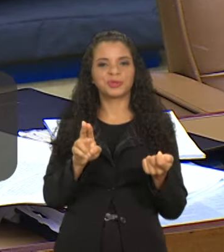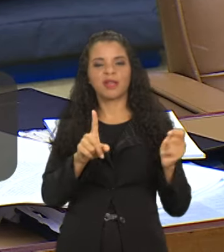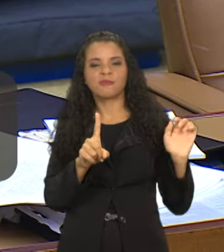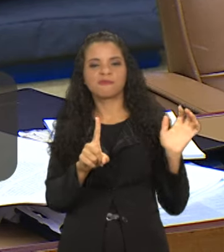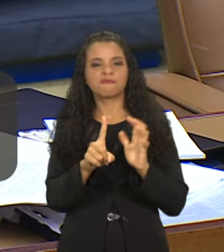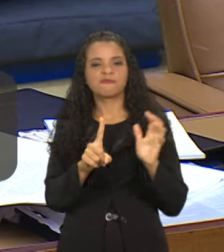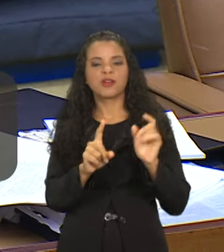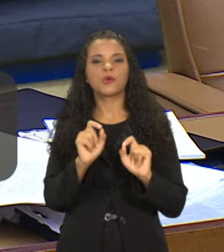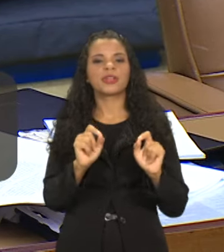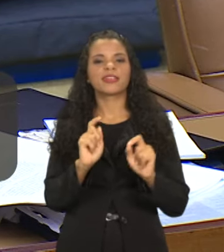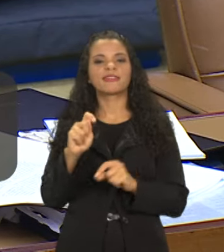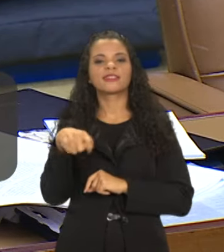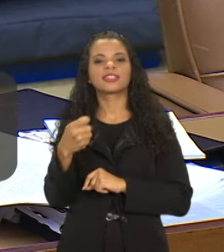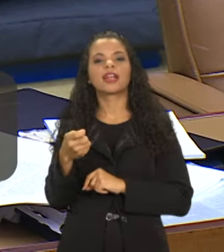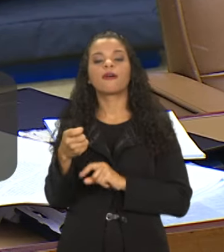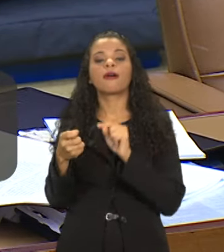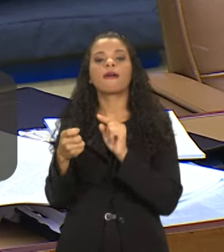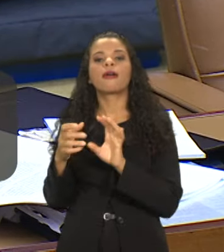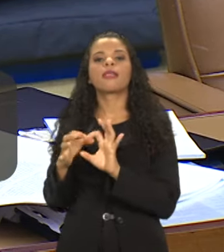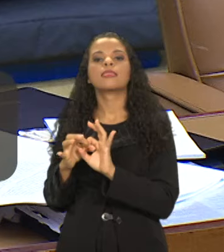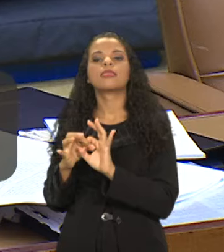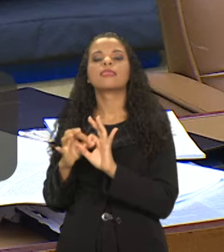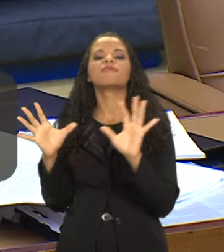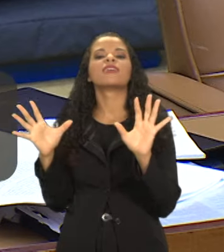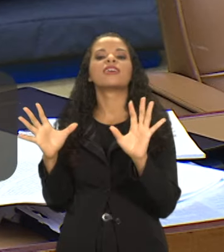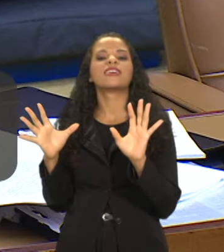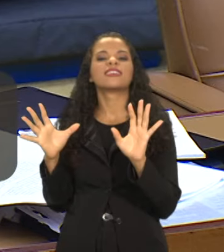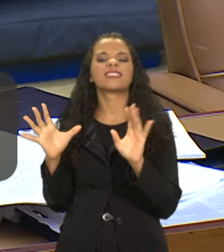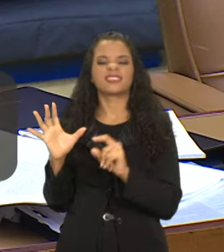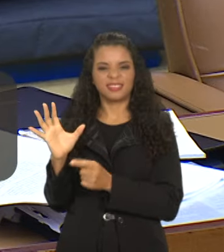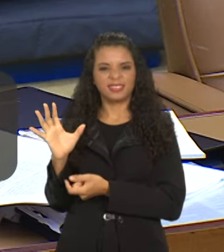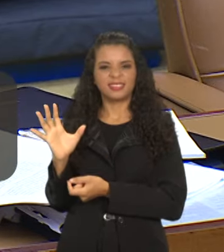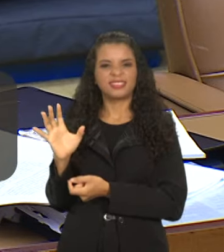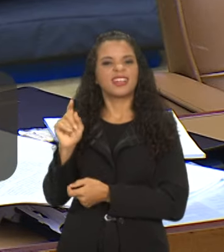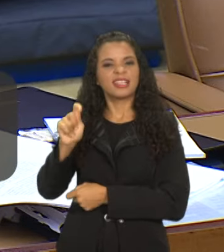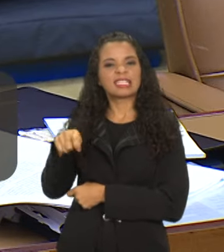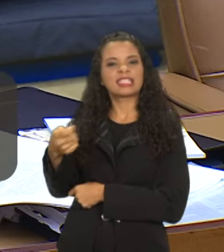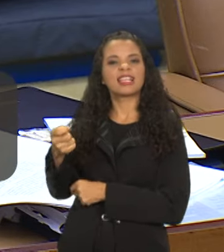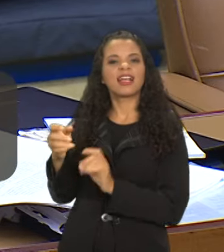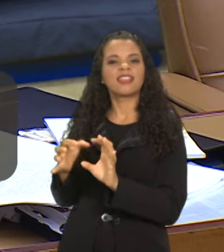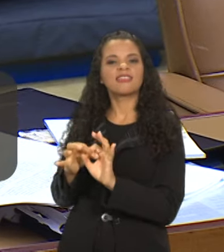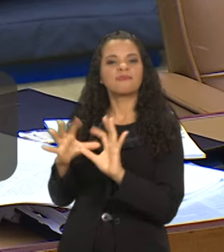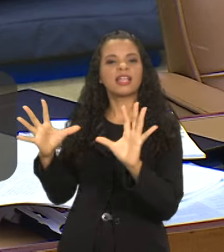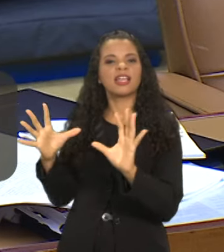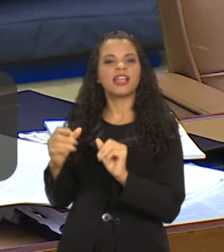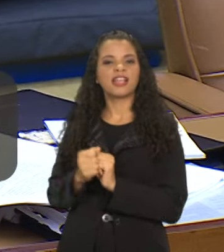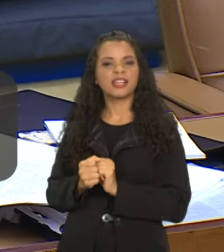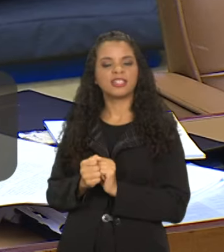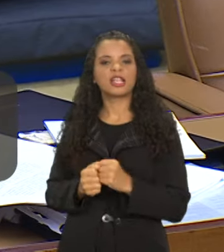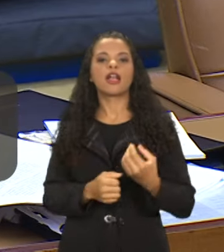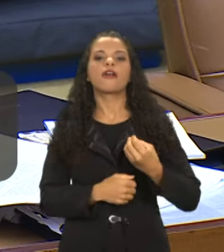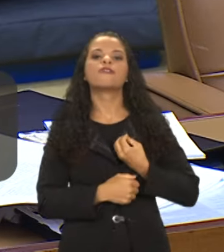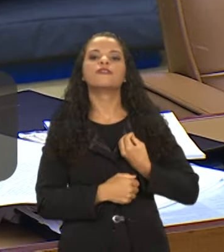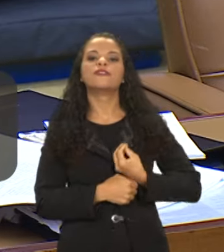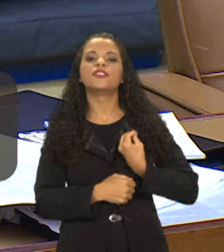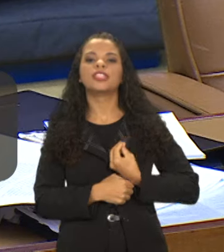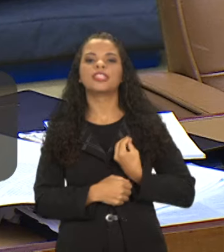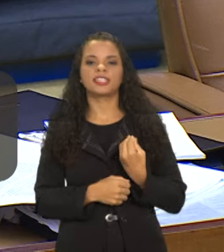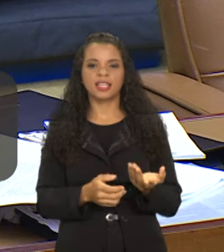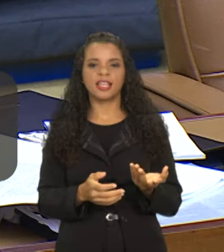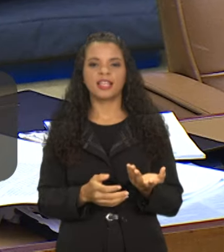a liberdade. As pessoas falam em liberdade, falam em vida, propagando contra a